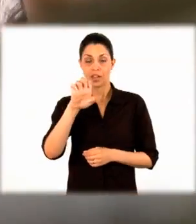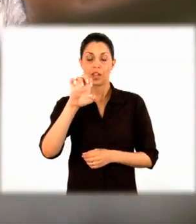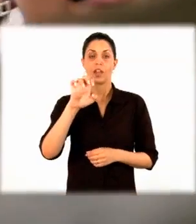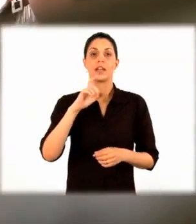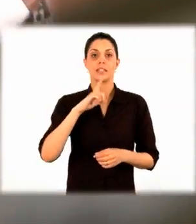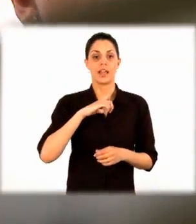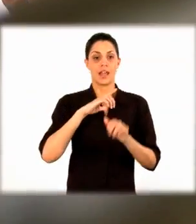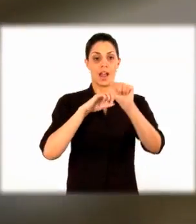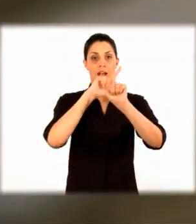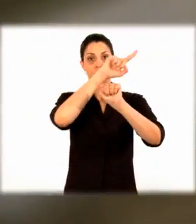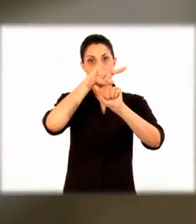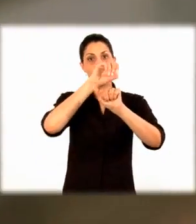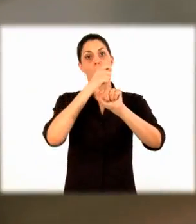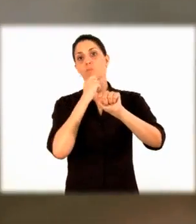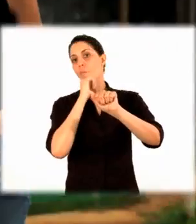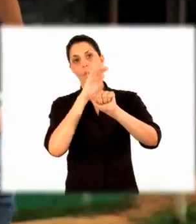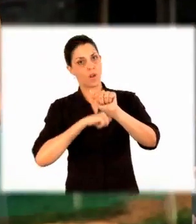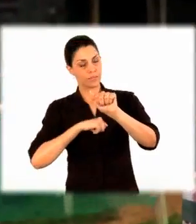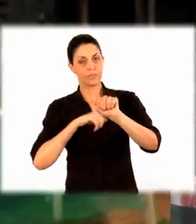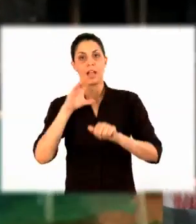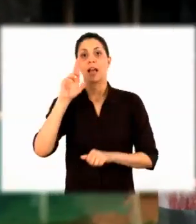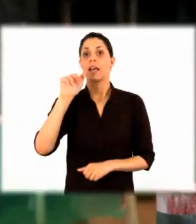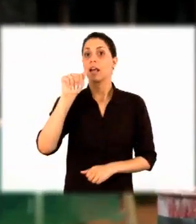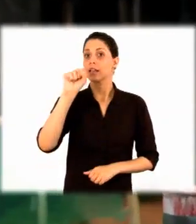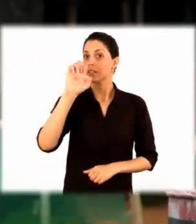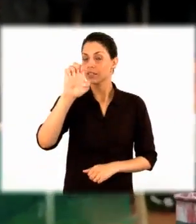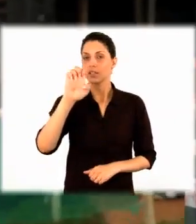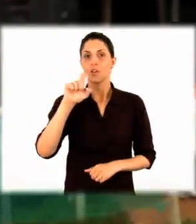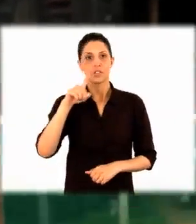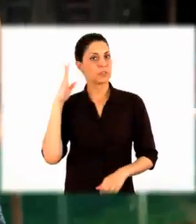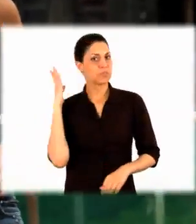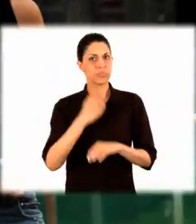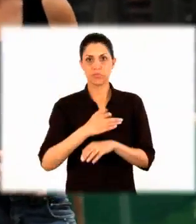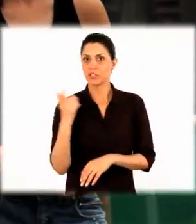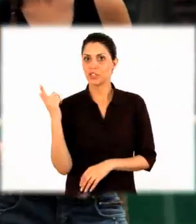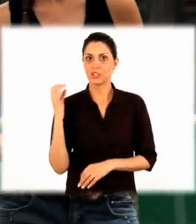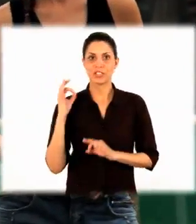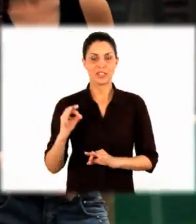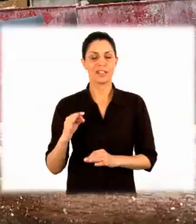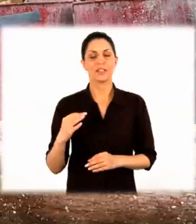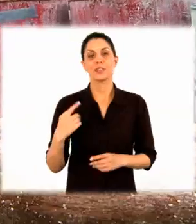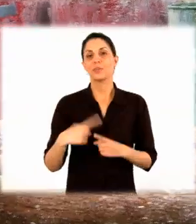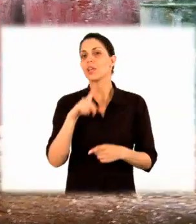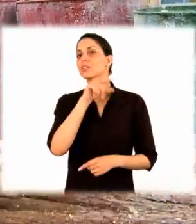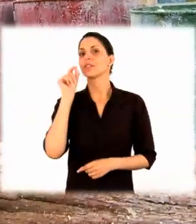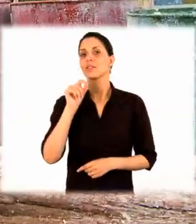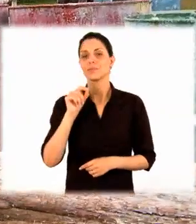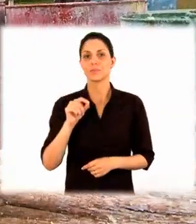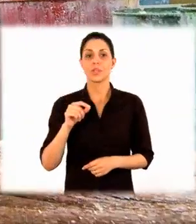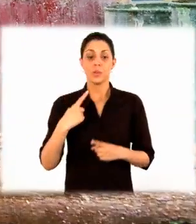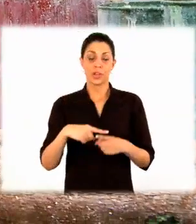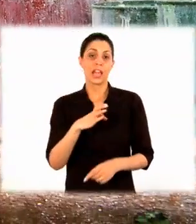com ou sem o acento indicativo de crase. E também você não titubeou, você foi bem certeira. Foi. O que motivou a sua